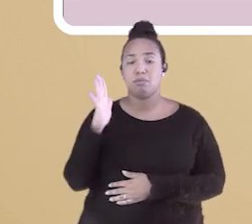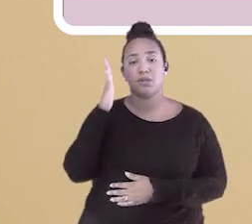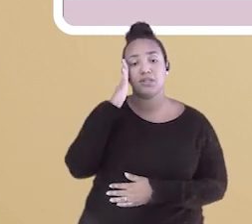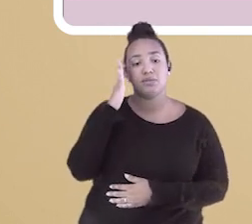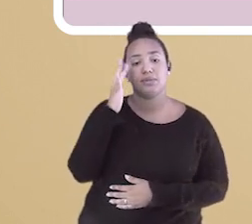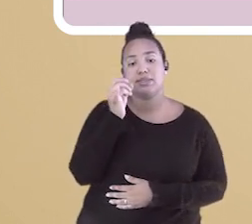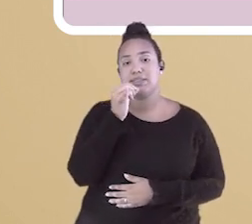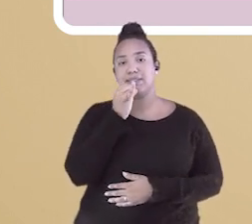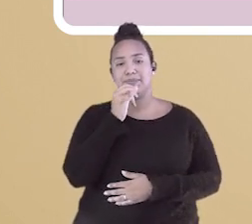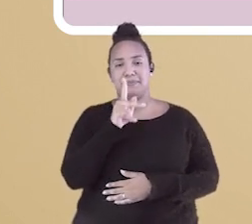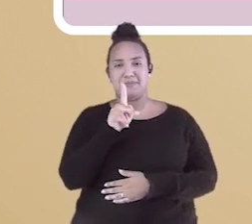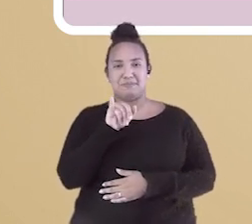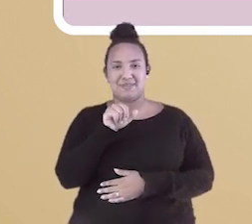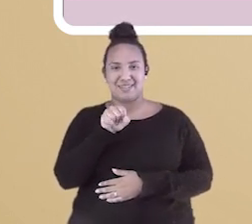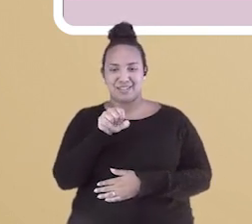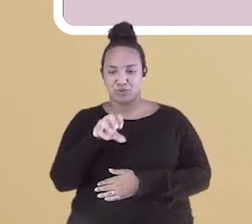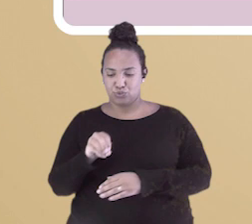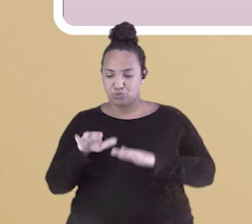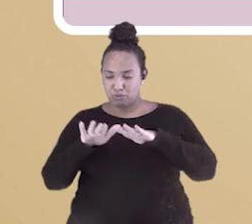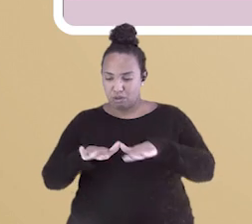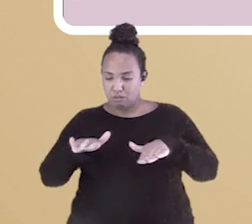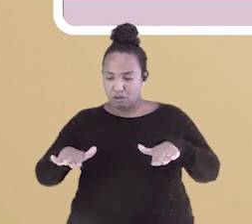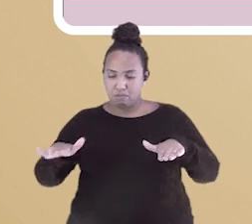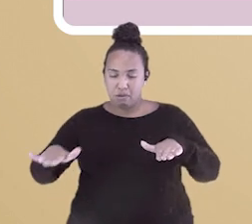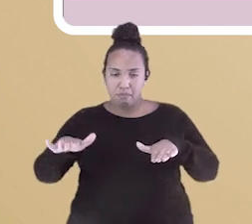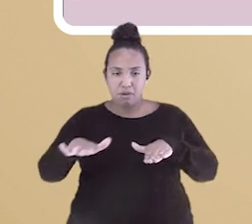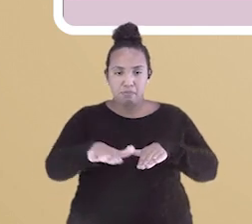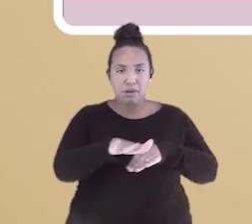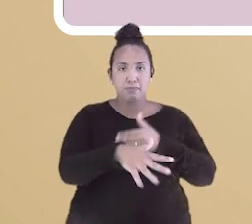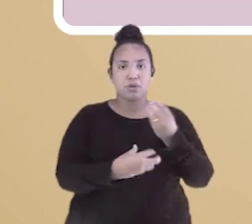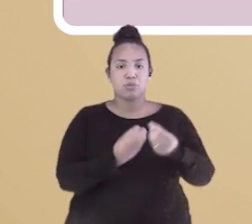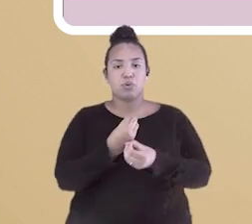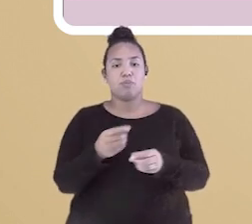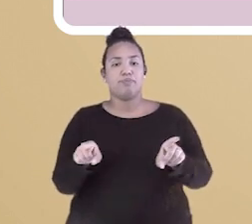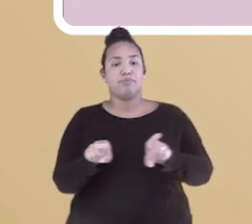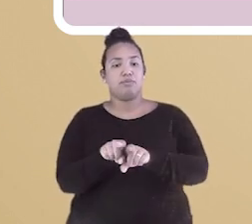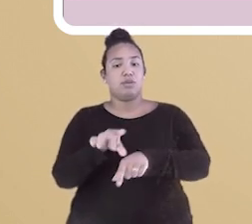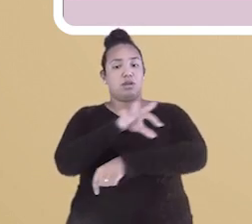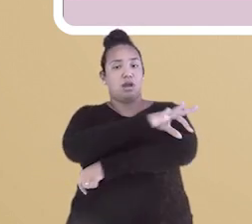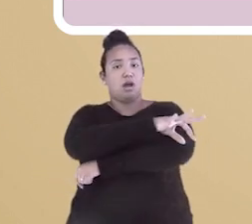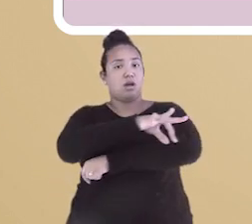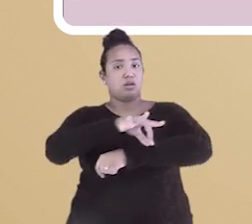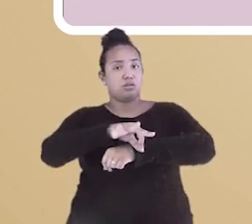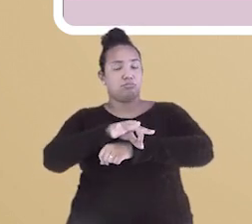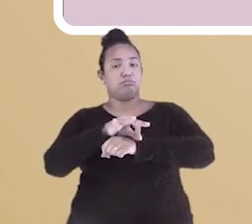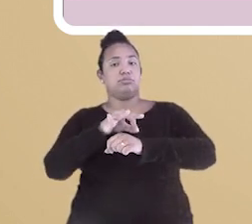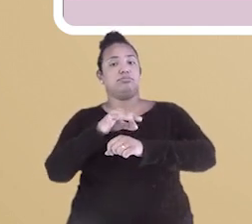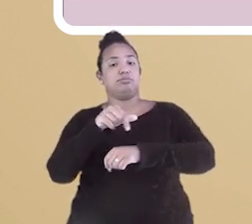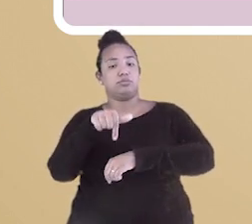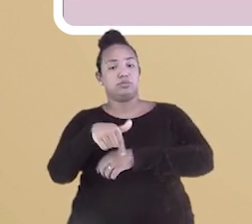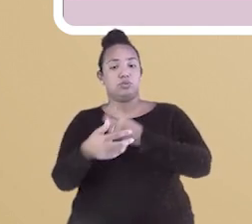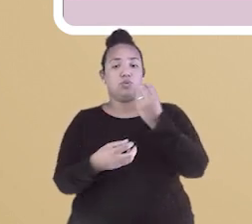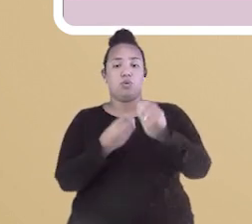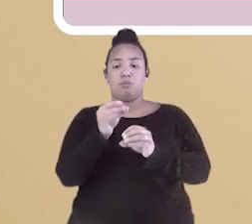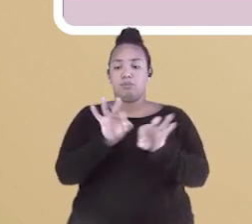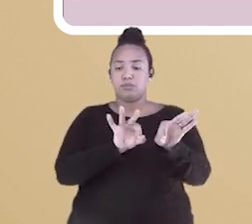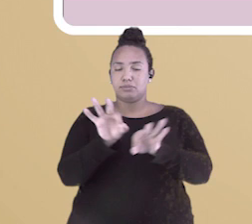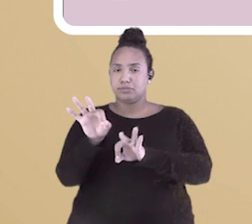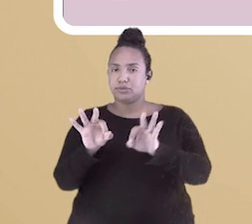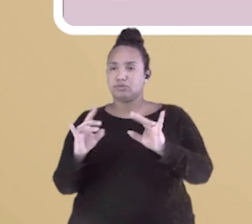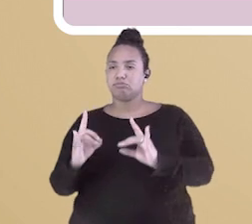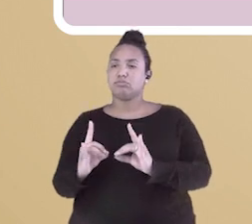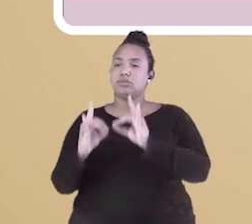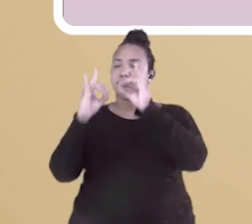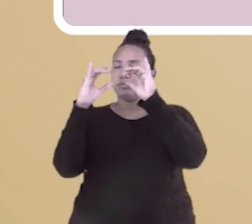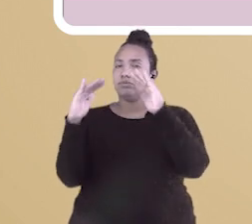piso ou de azulejo vão precisar? Também um arquiteto, ao fazer a planta de uma casa ou de um apartamento, precisa